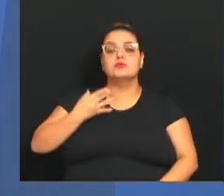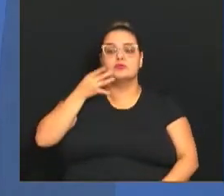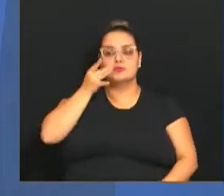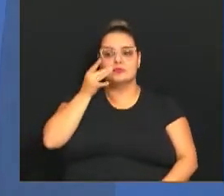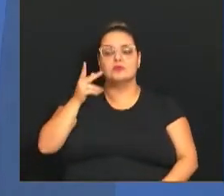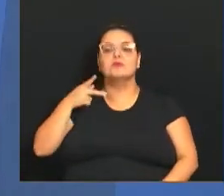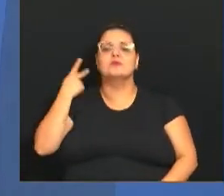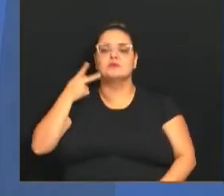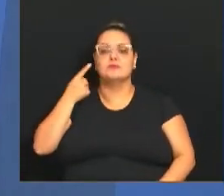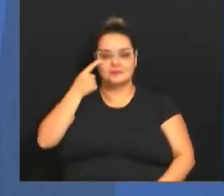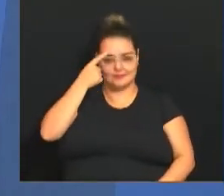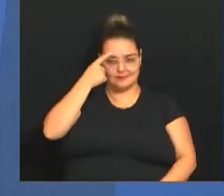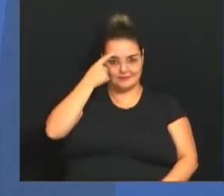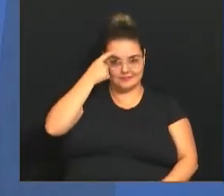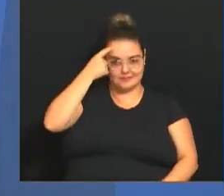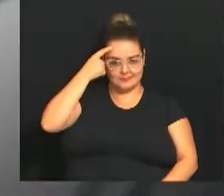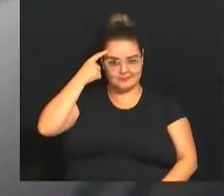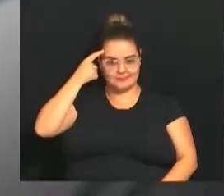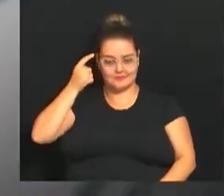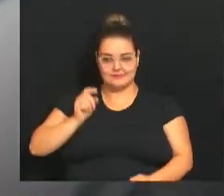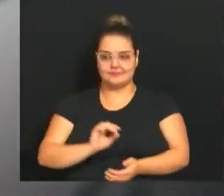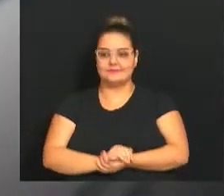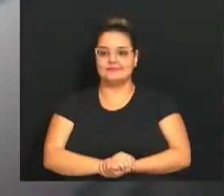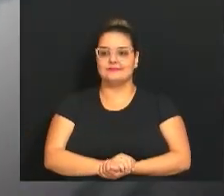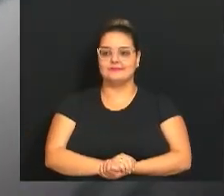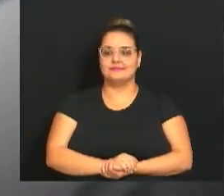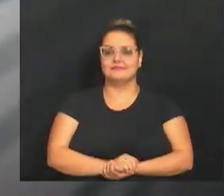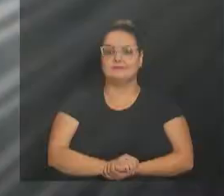vereadora Paola Miguel.